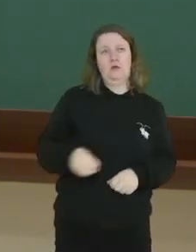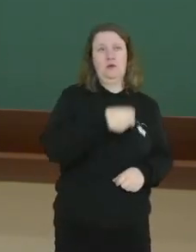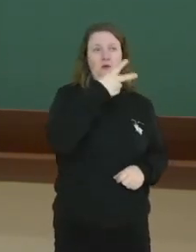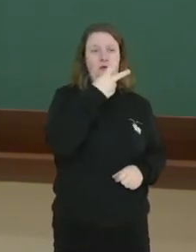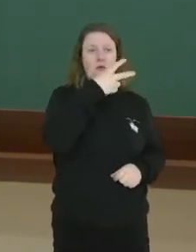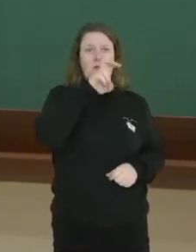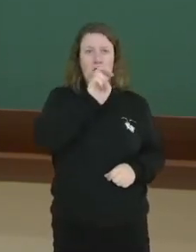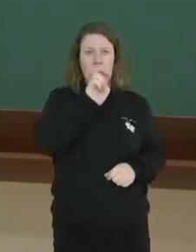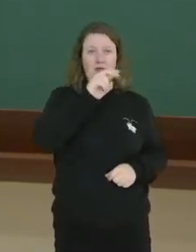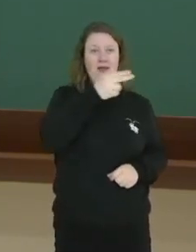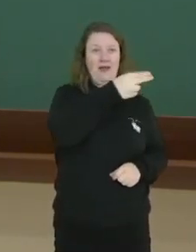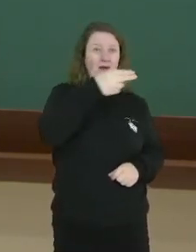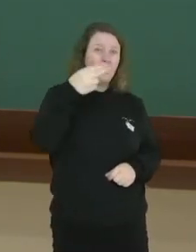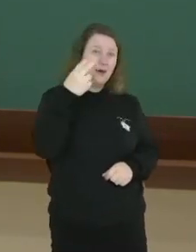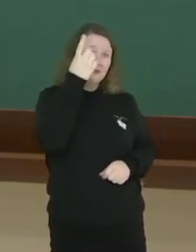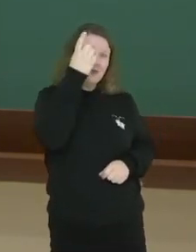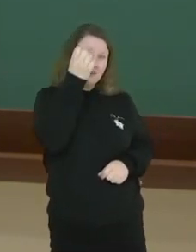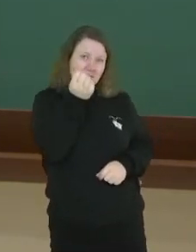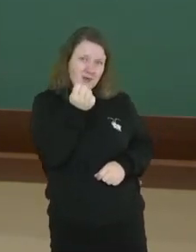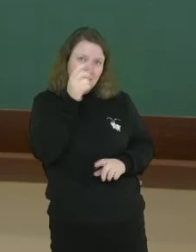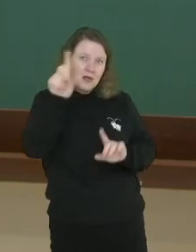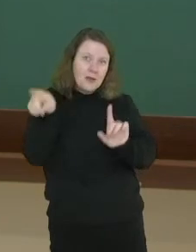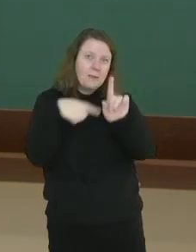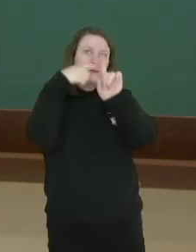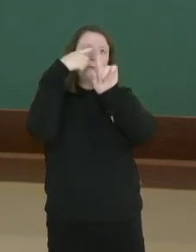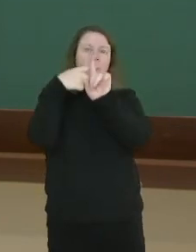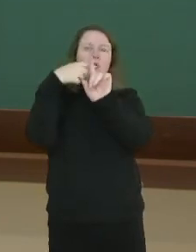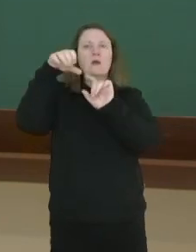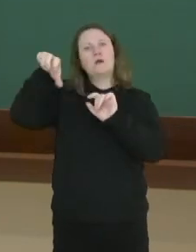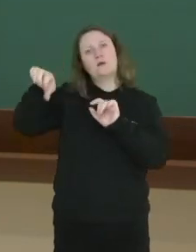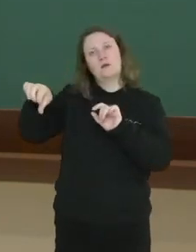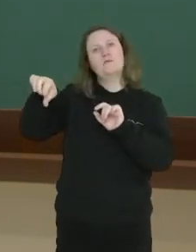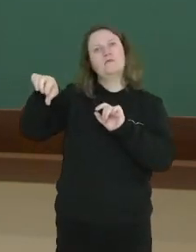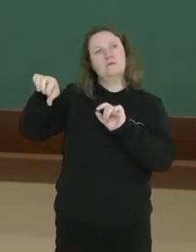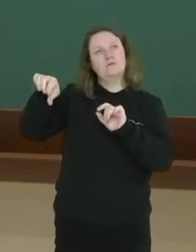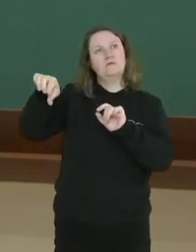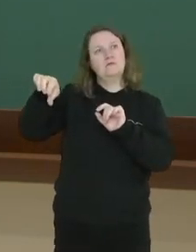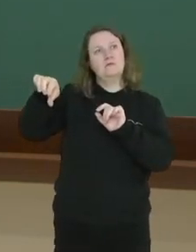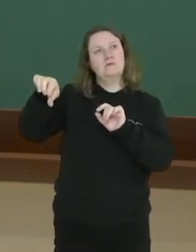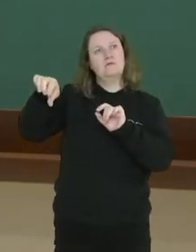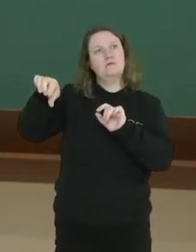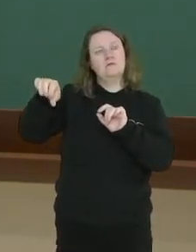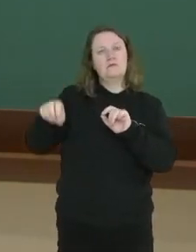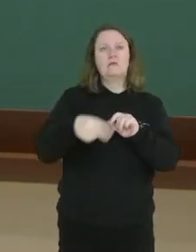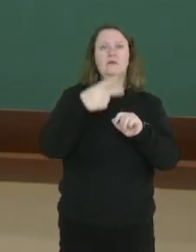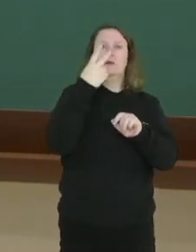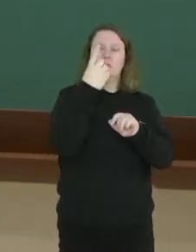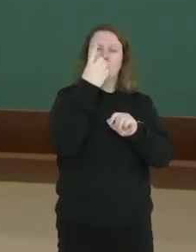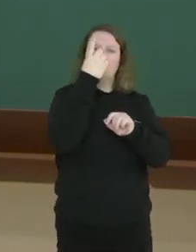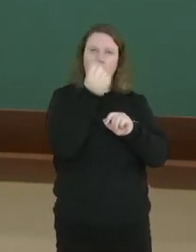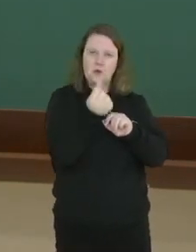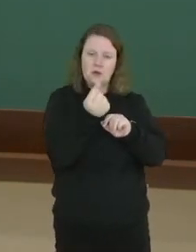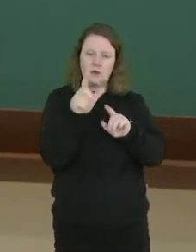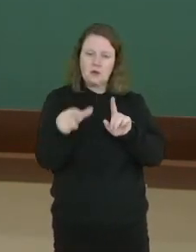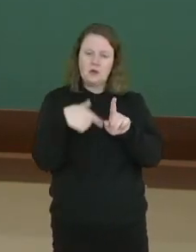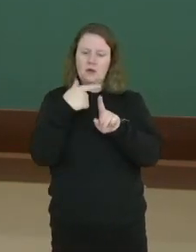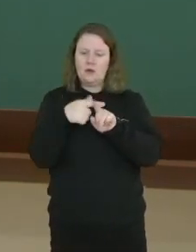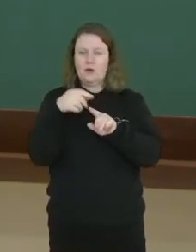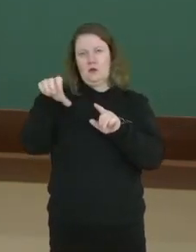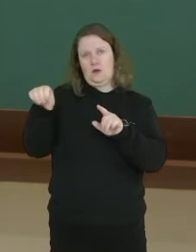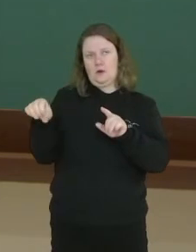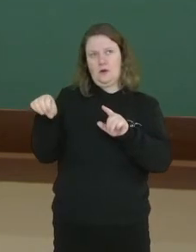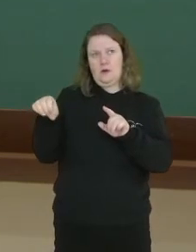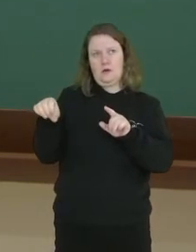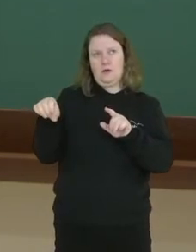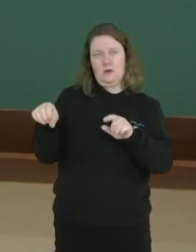é exatamente igual à área dos dois menores, ó, dos dois catetos. Então, 16 mais 9 fecha o 25.